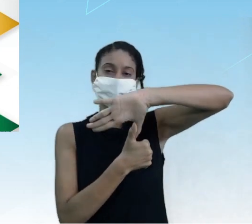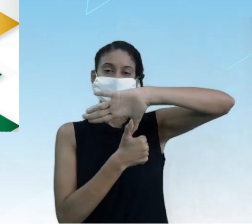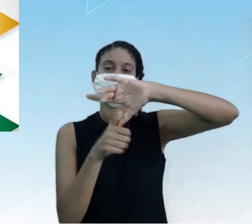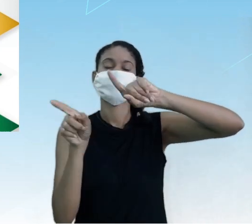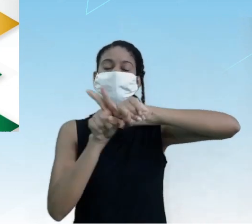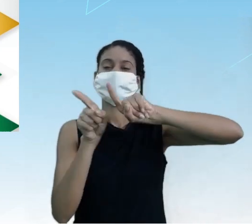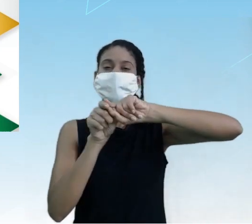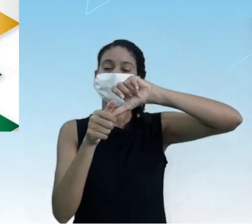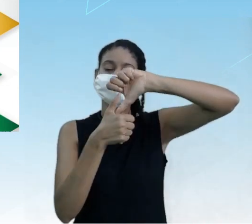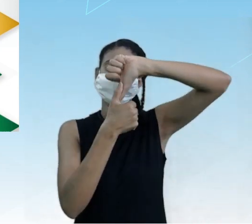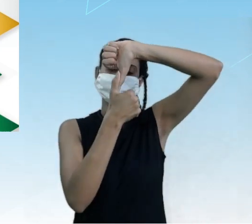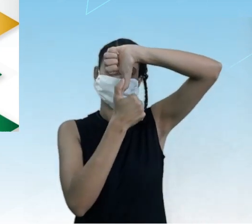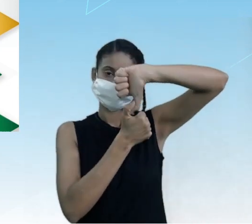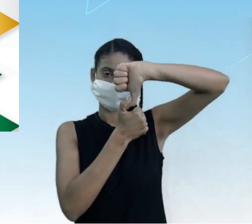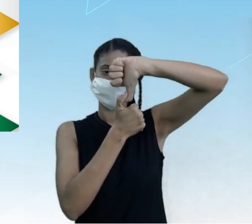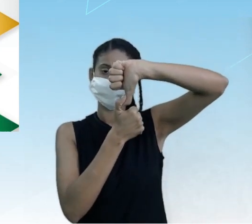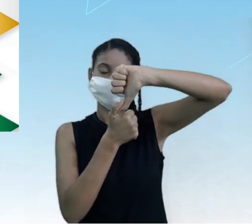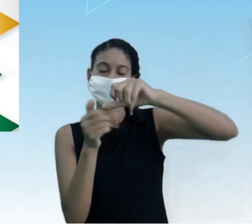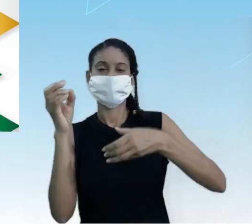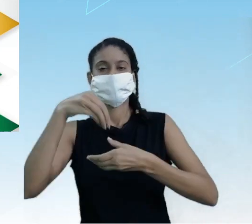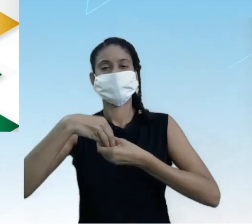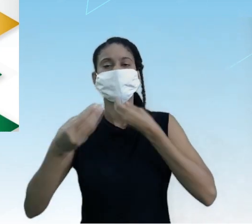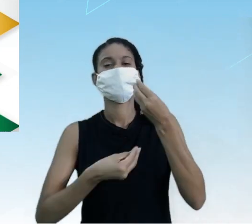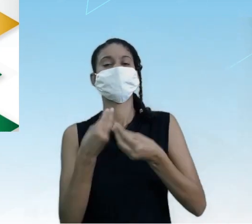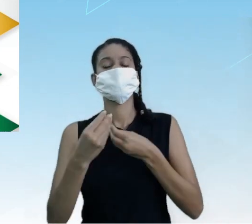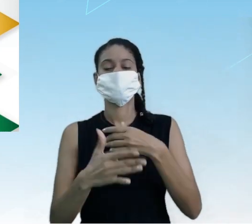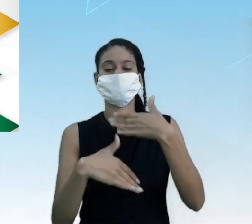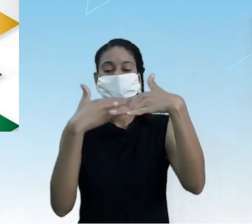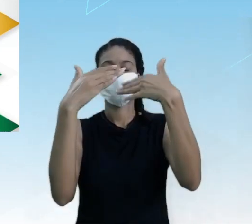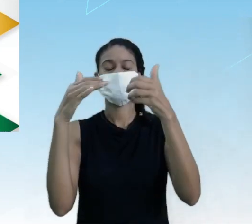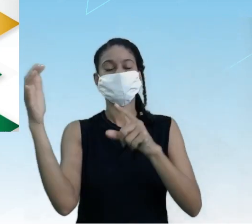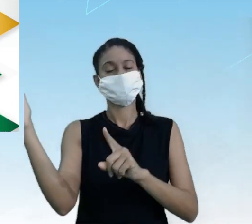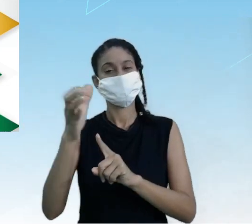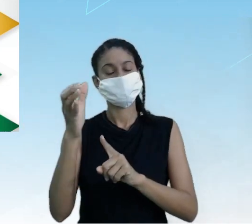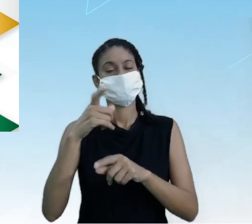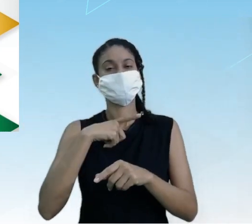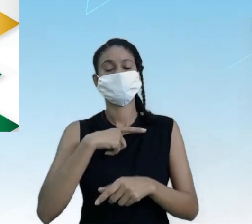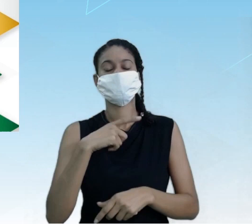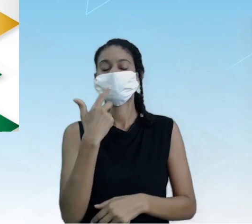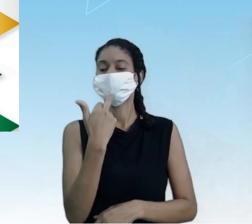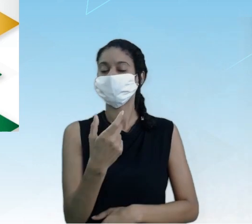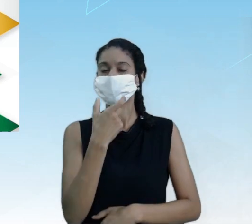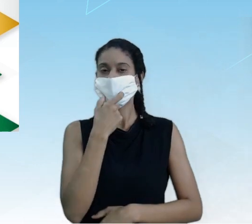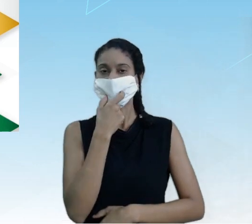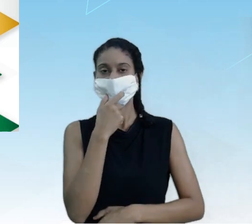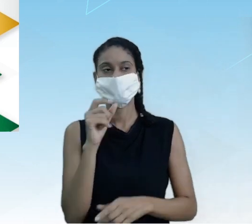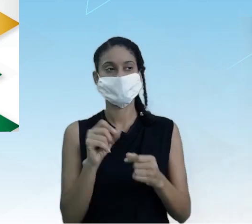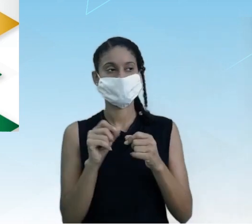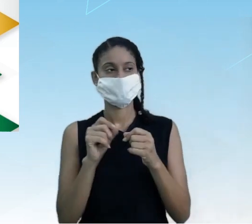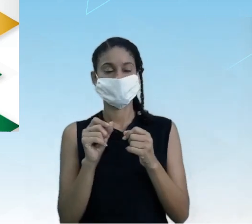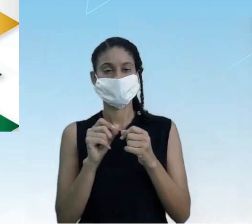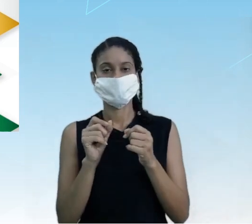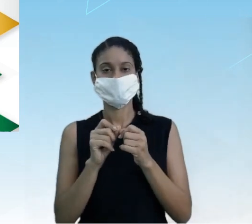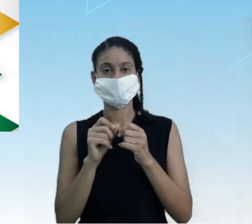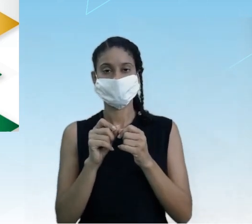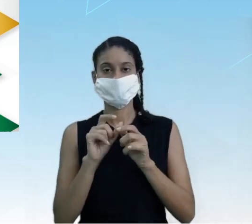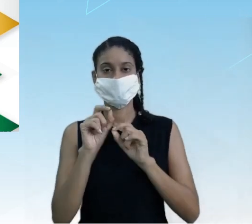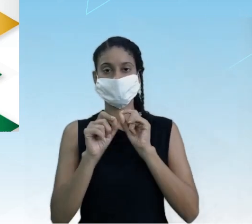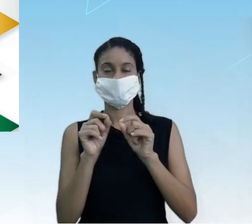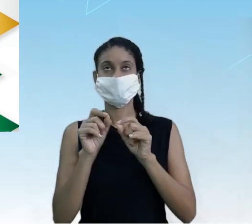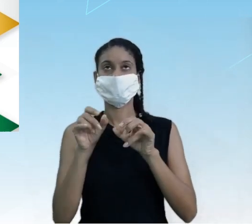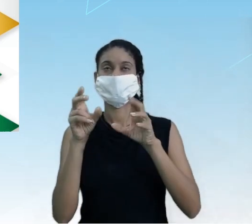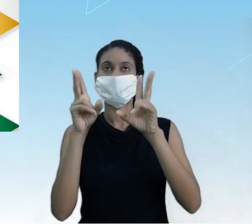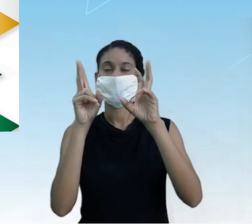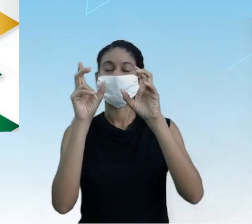América Central, dentro como é que se deu nessa influência da língua inglesa. Eu separei aí no topo algumas